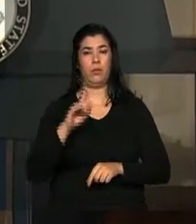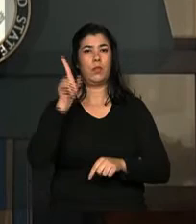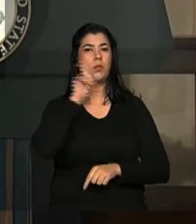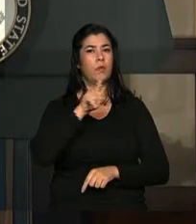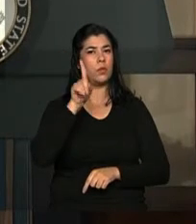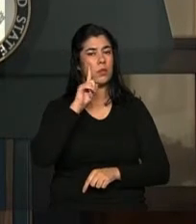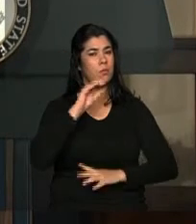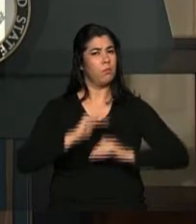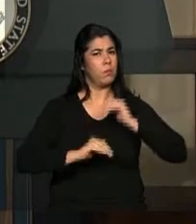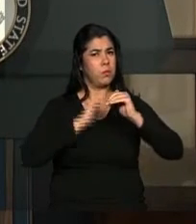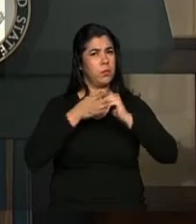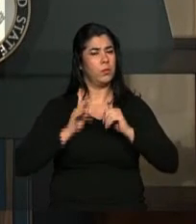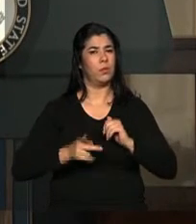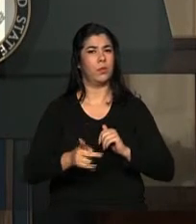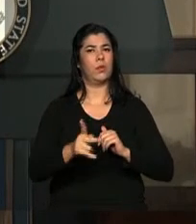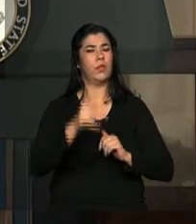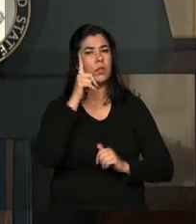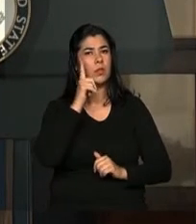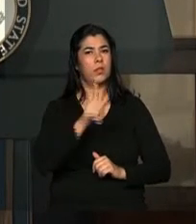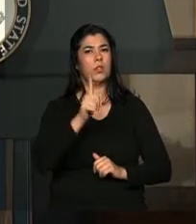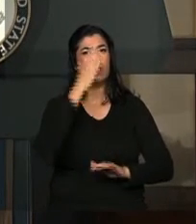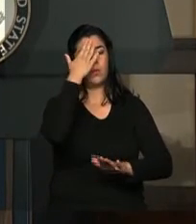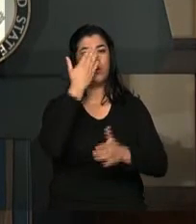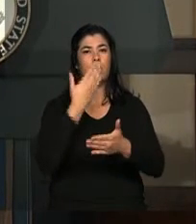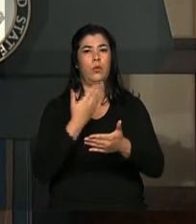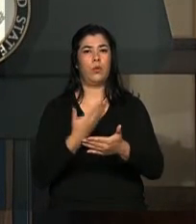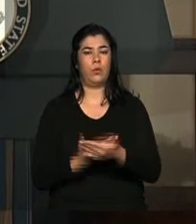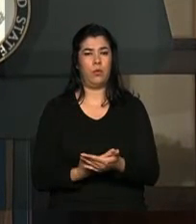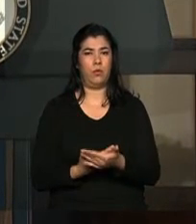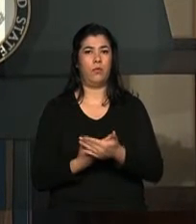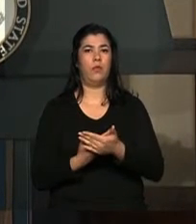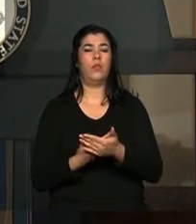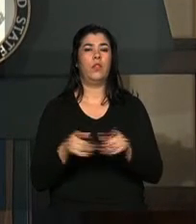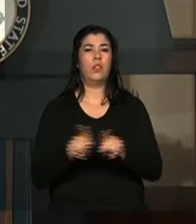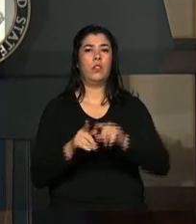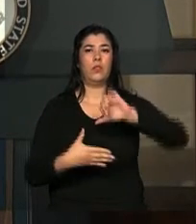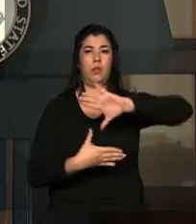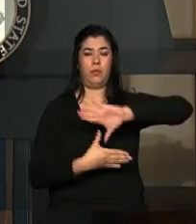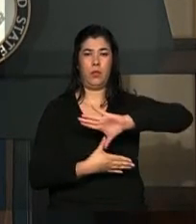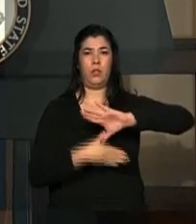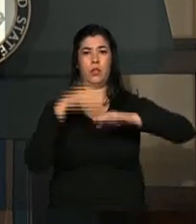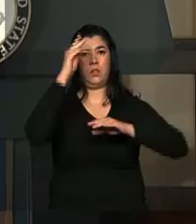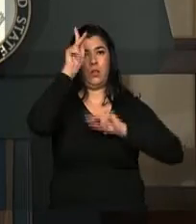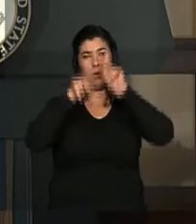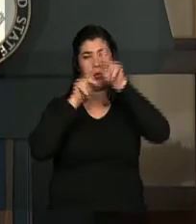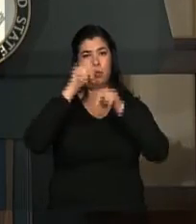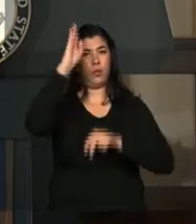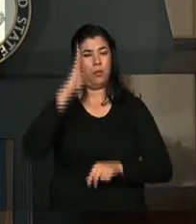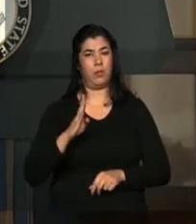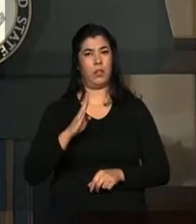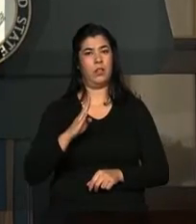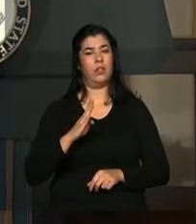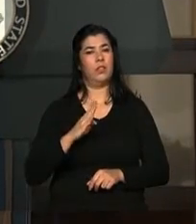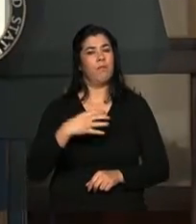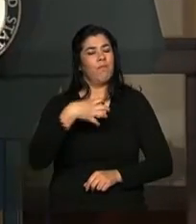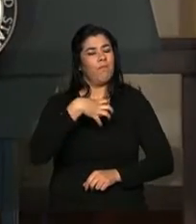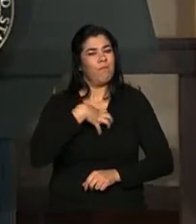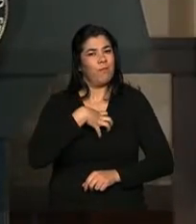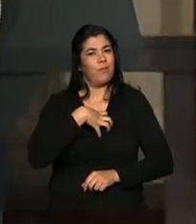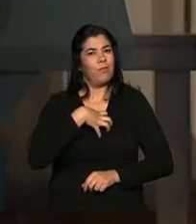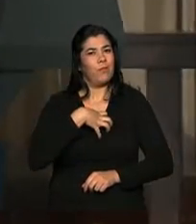potencial e que continuemos ganhando a confiança do hemisfério e do povo do Brasil. Nesse espírito, gostaria